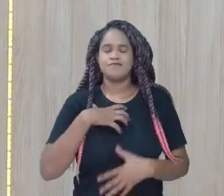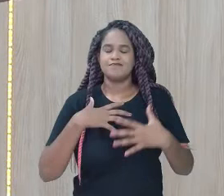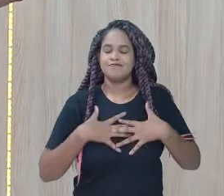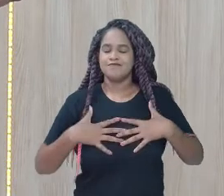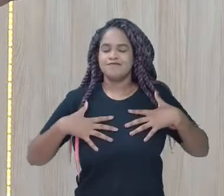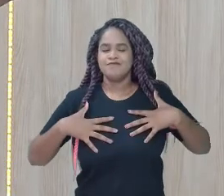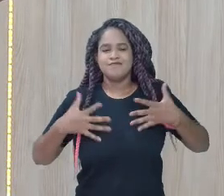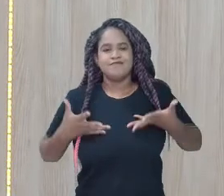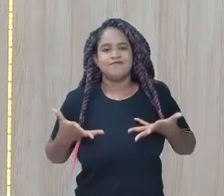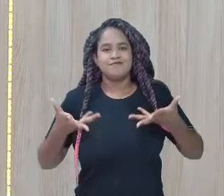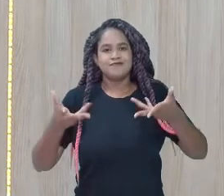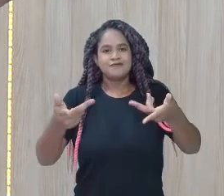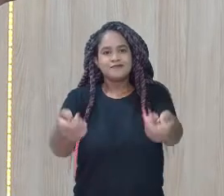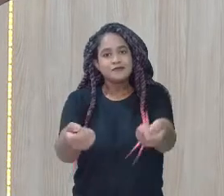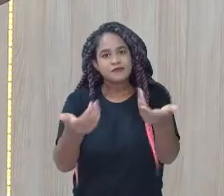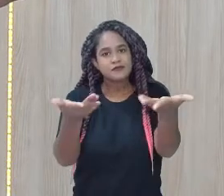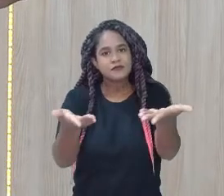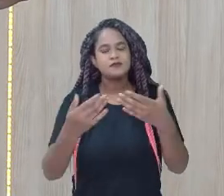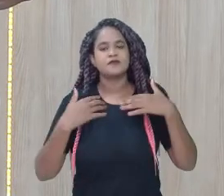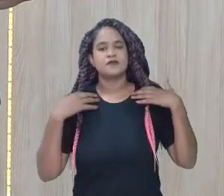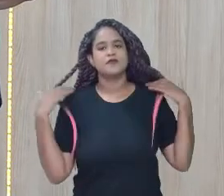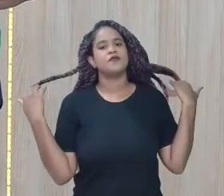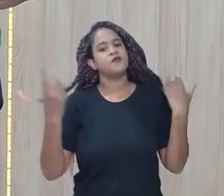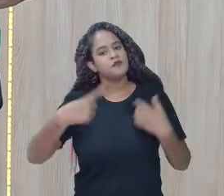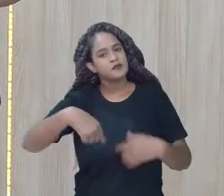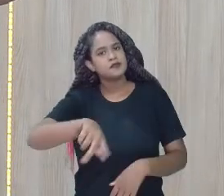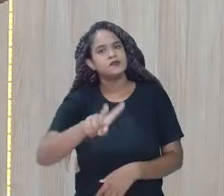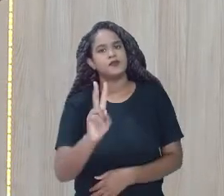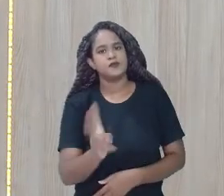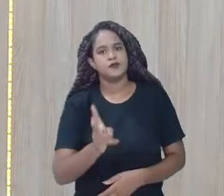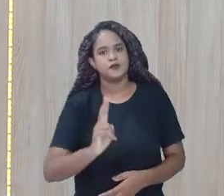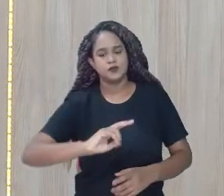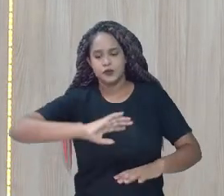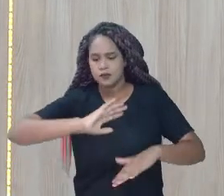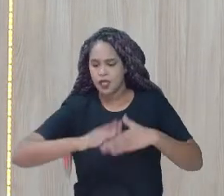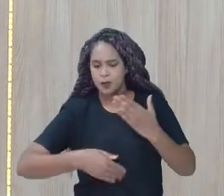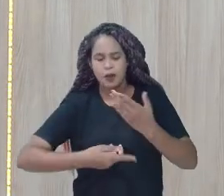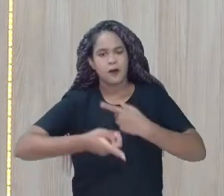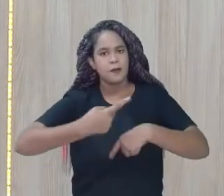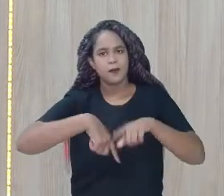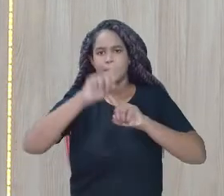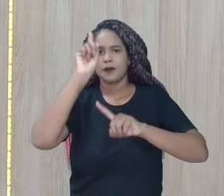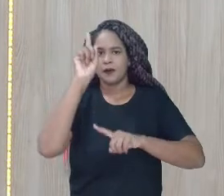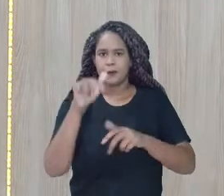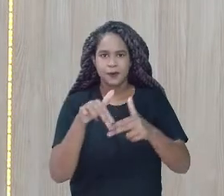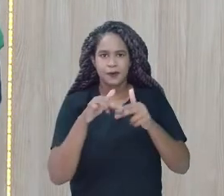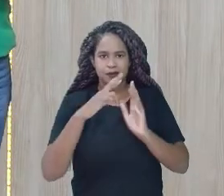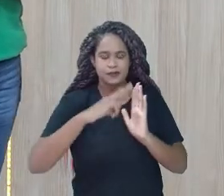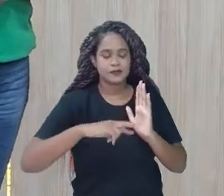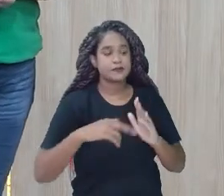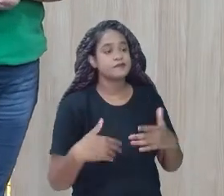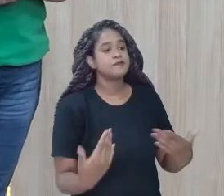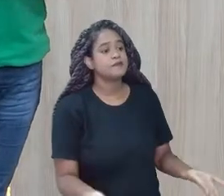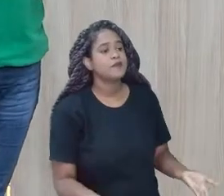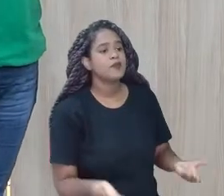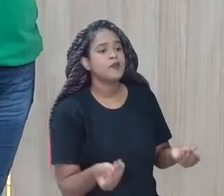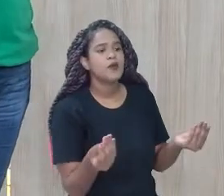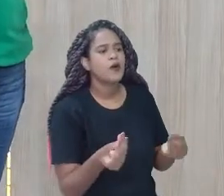não deixa de crescer através da leitura. E aí, professora Viviane, como está esse chat? Tem